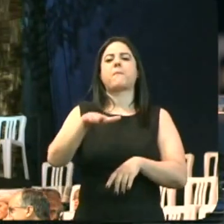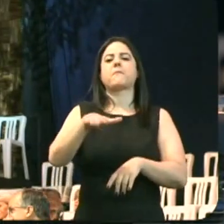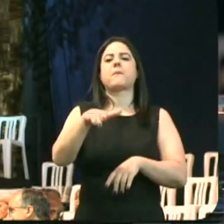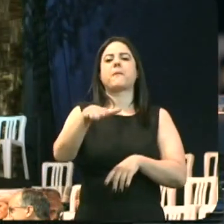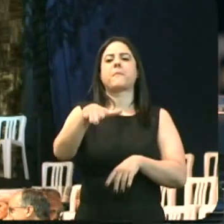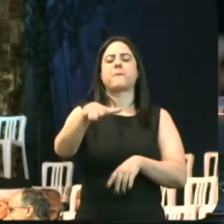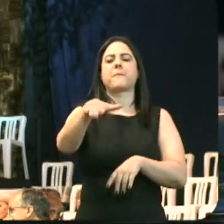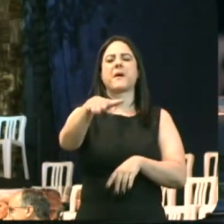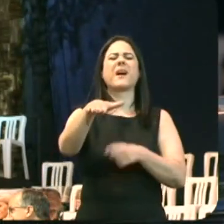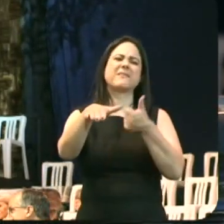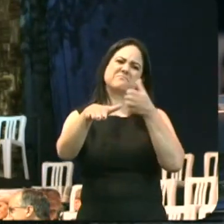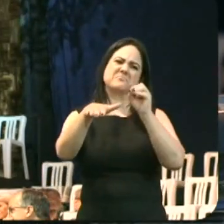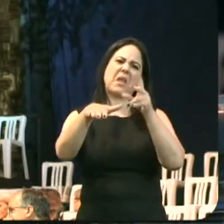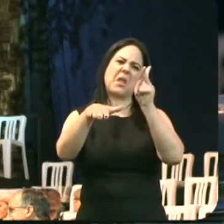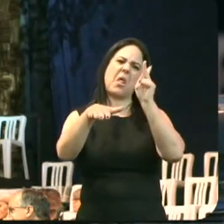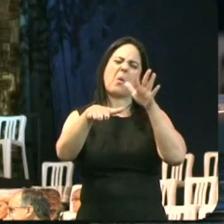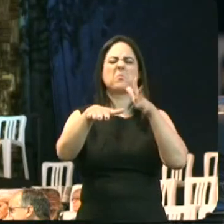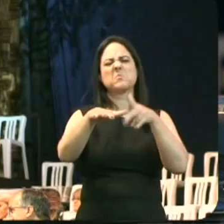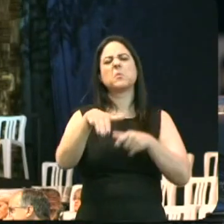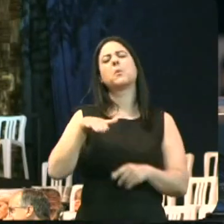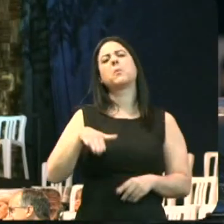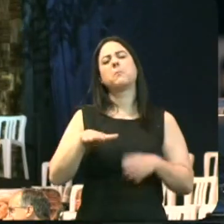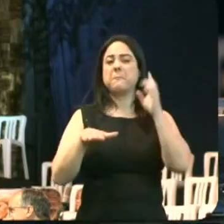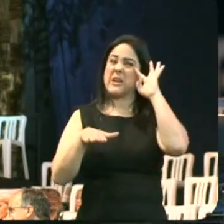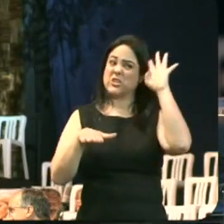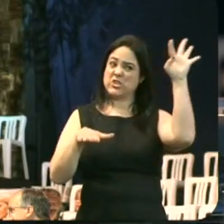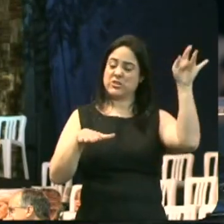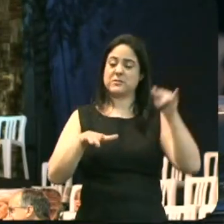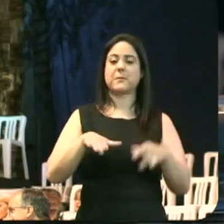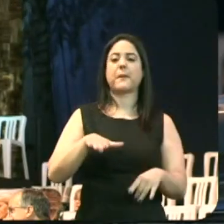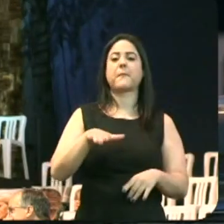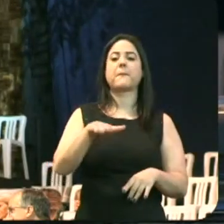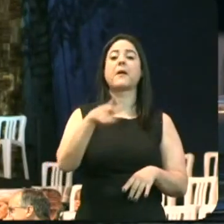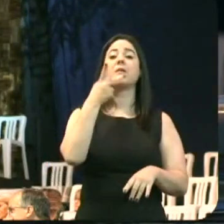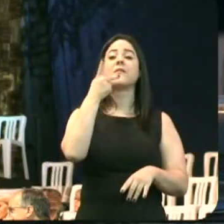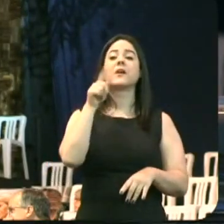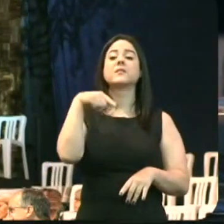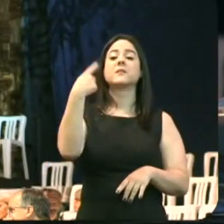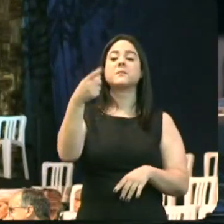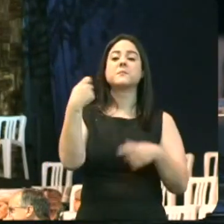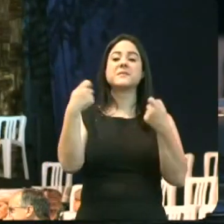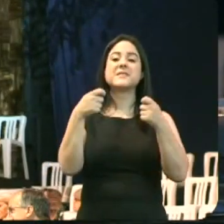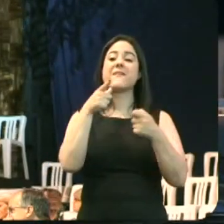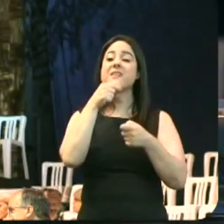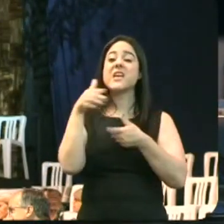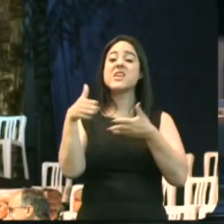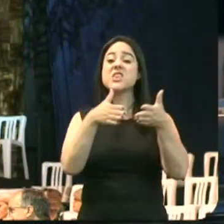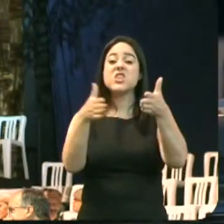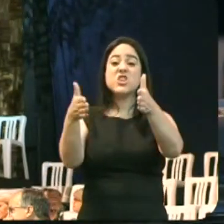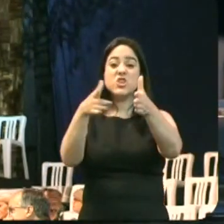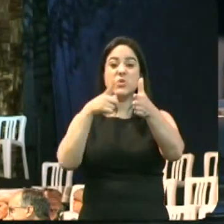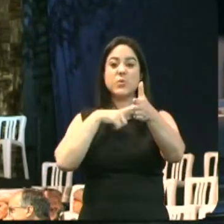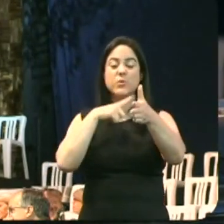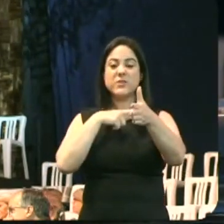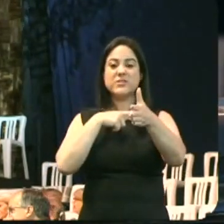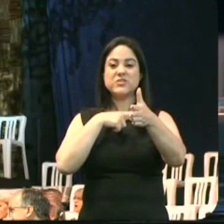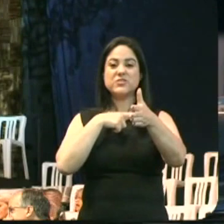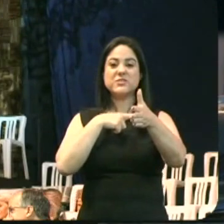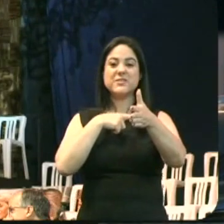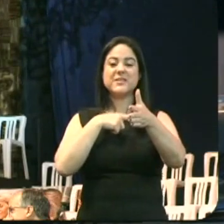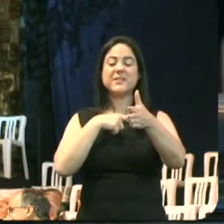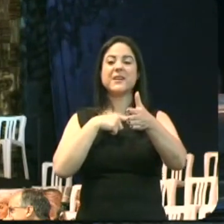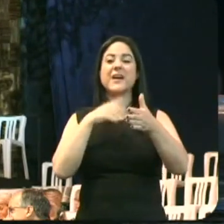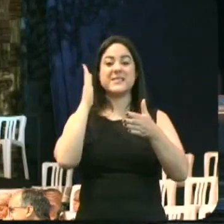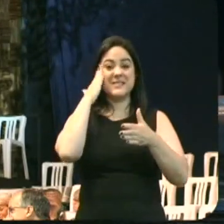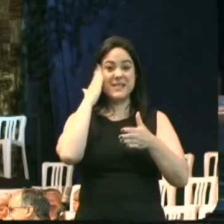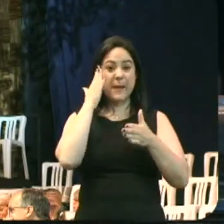chão aqui, tem uns 10 quilômetros de chão aqui. Só que ele não me falou que depois tinha que atravessar o rio e tinha uma balsa, daquelas que